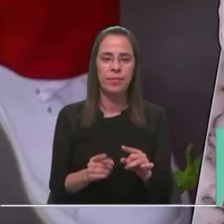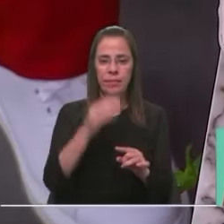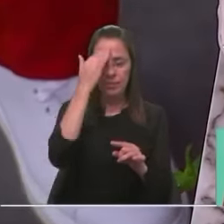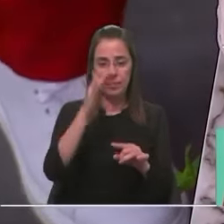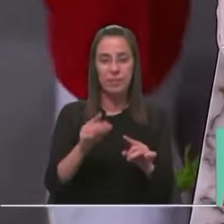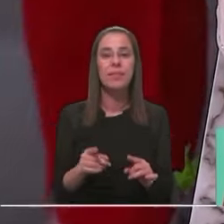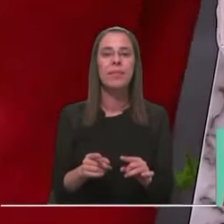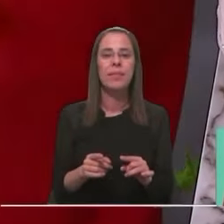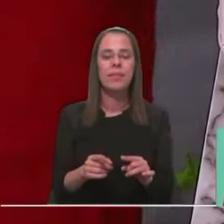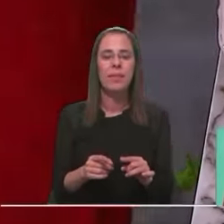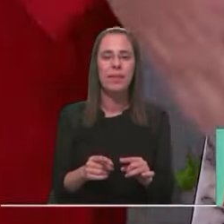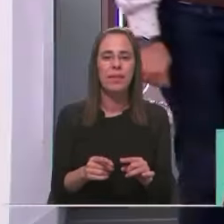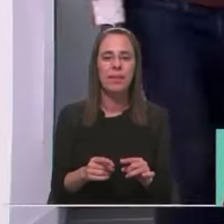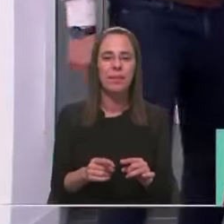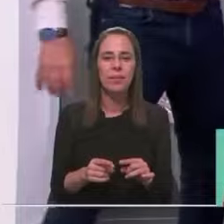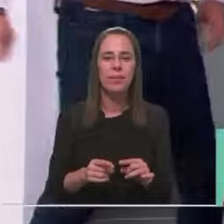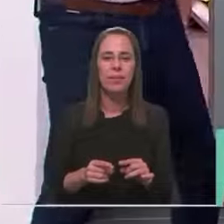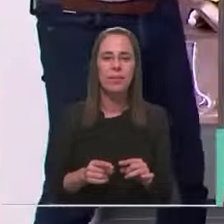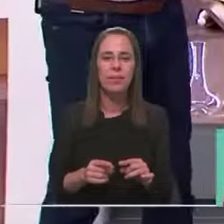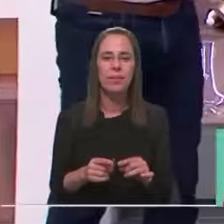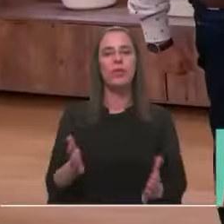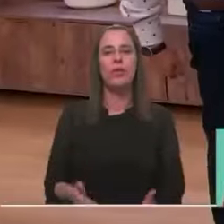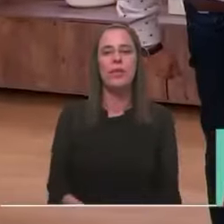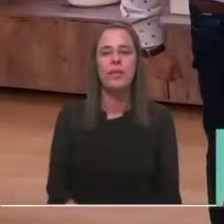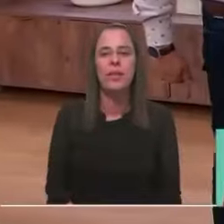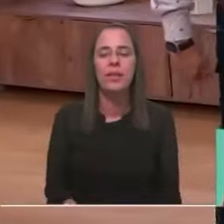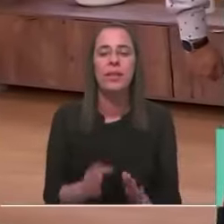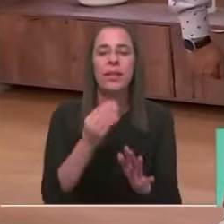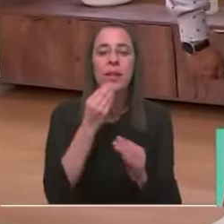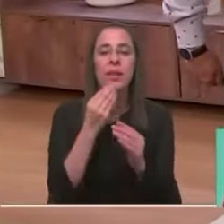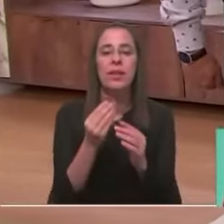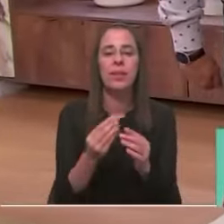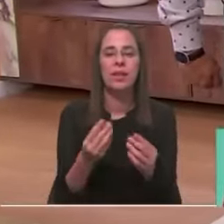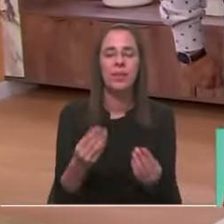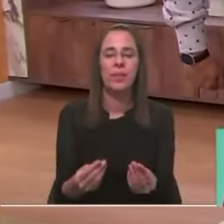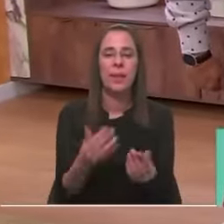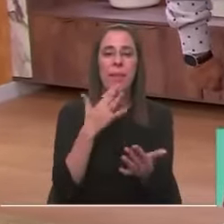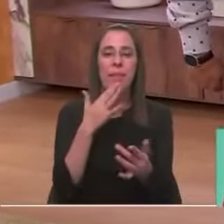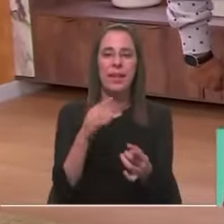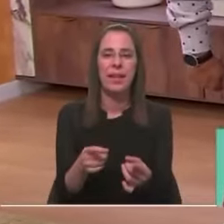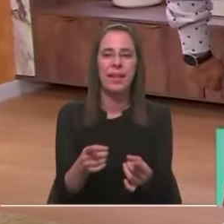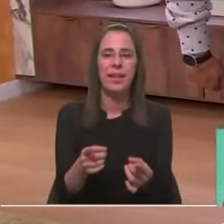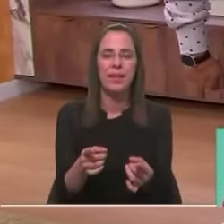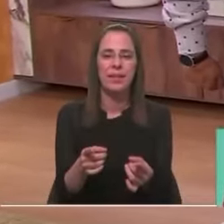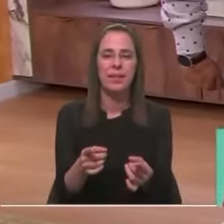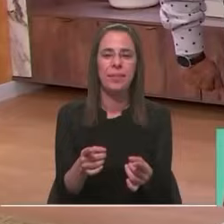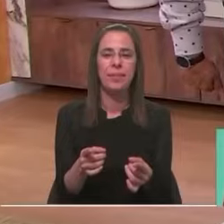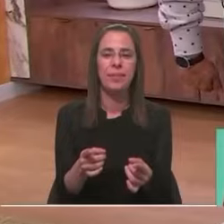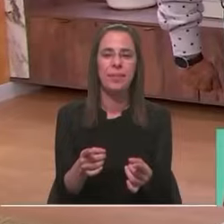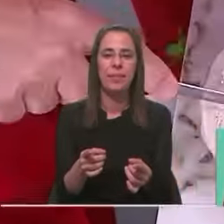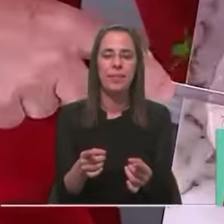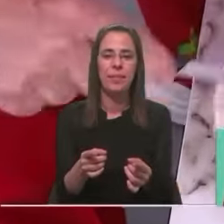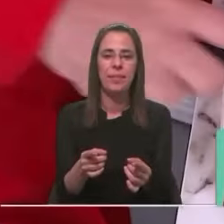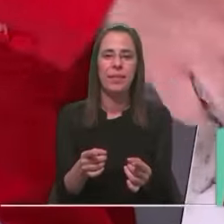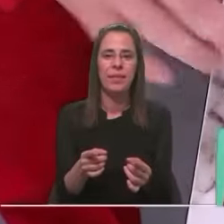sim. Eu não sei. Pronto. Ai, então, meu Deus. Só para provar que tem picante aqui deste lado. Ah, eu